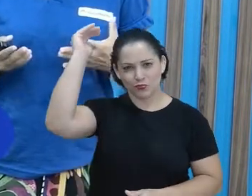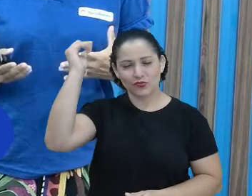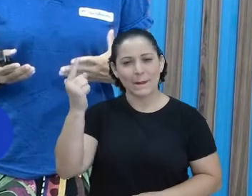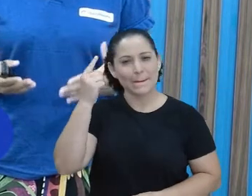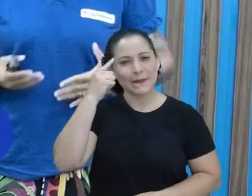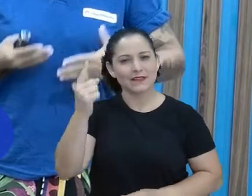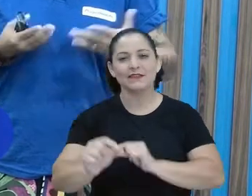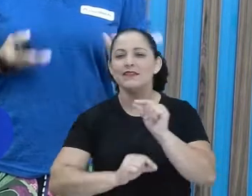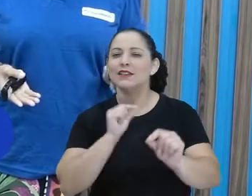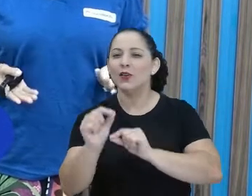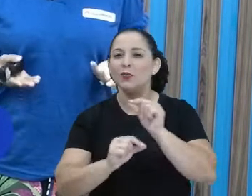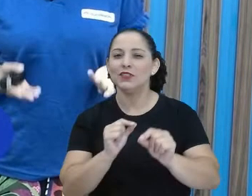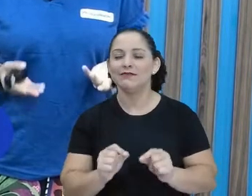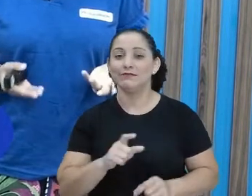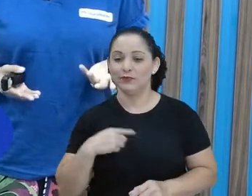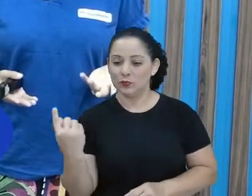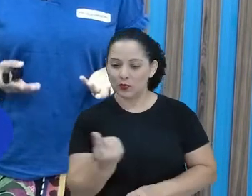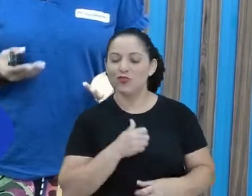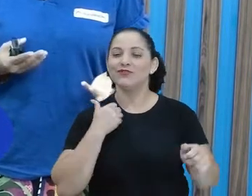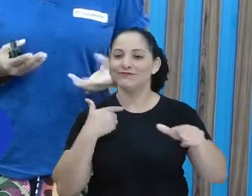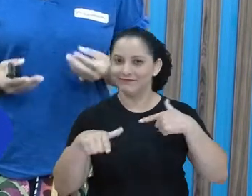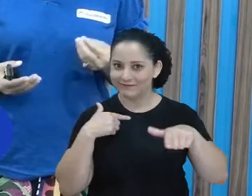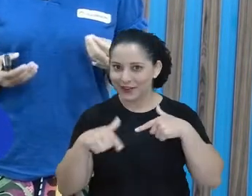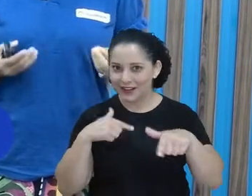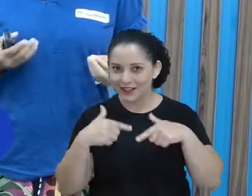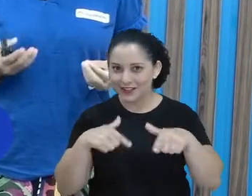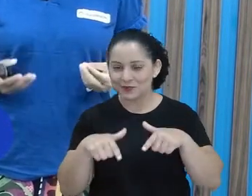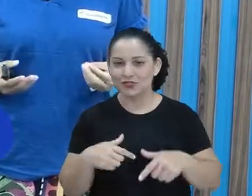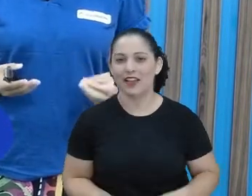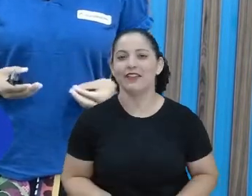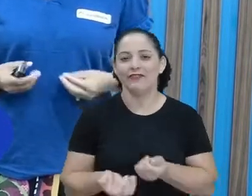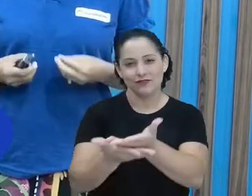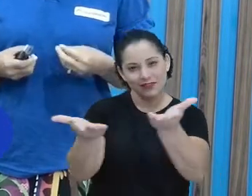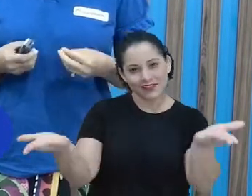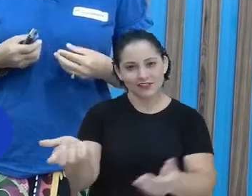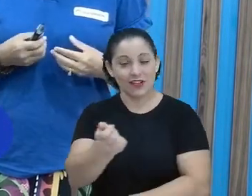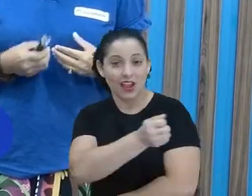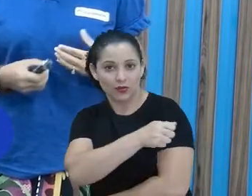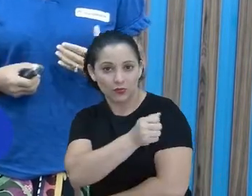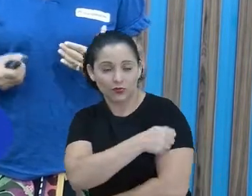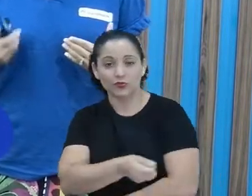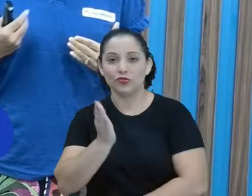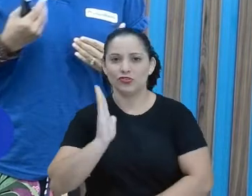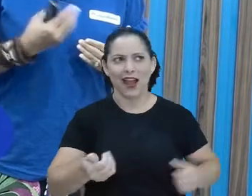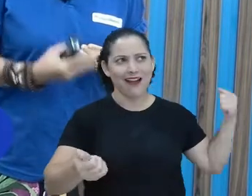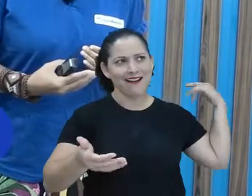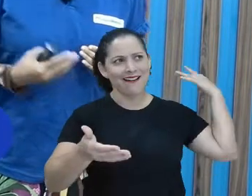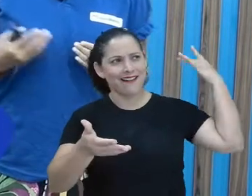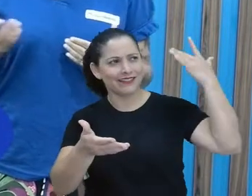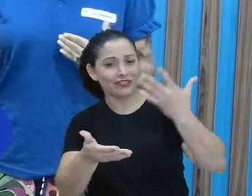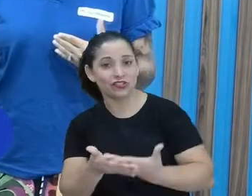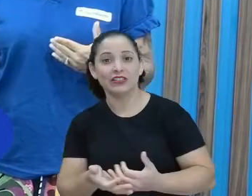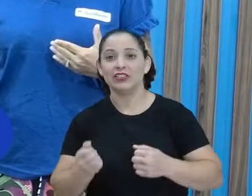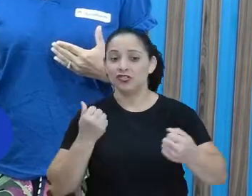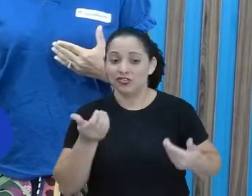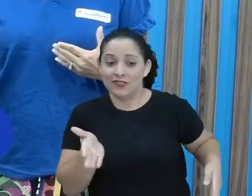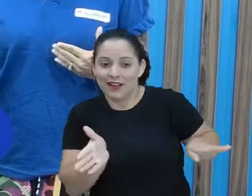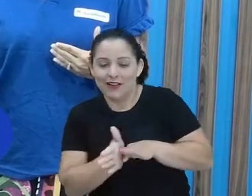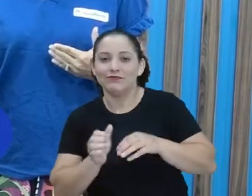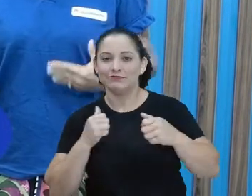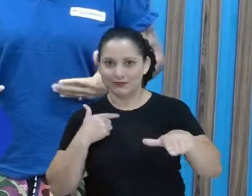que a gente trabalha, né? A maioria dos meus estudantes já vinham do trabalho até a